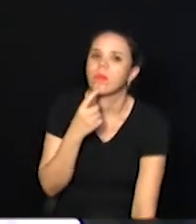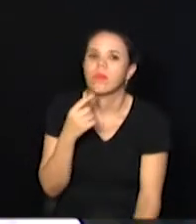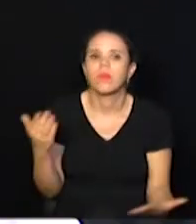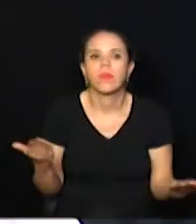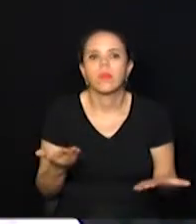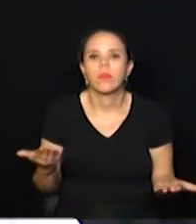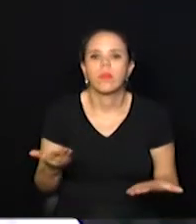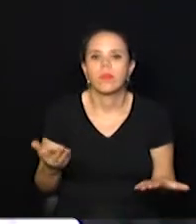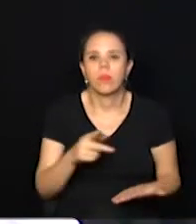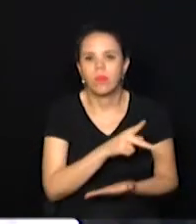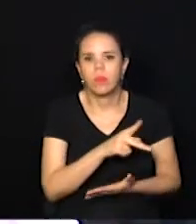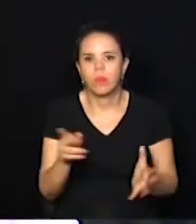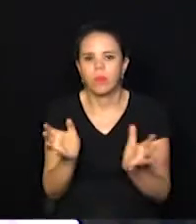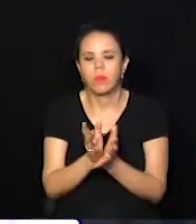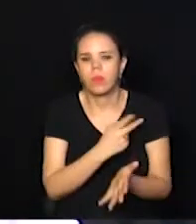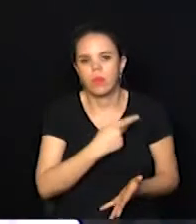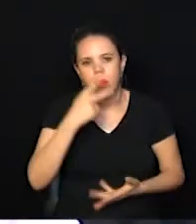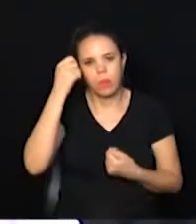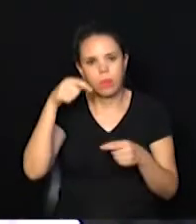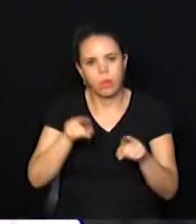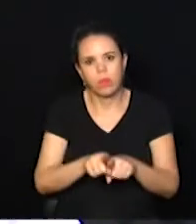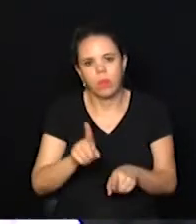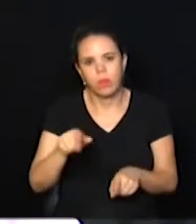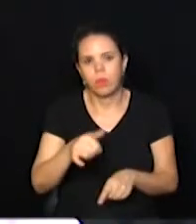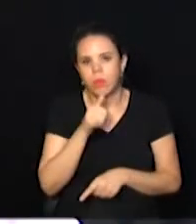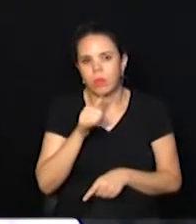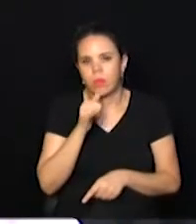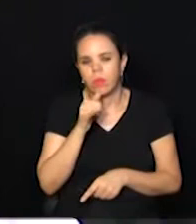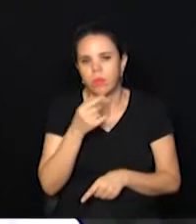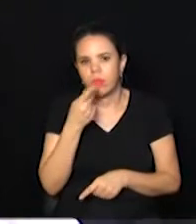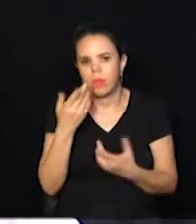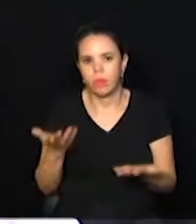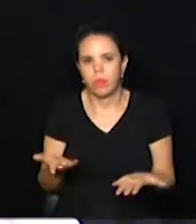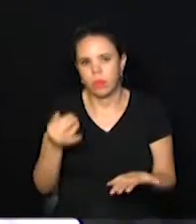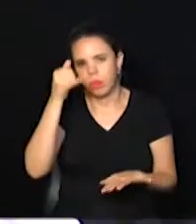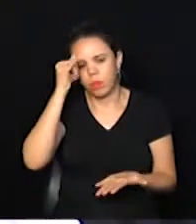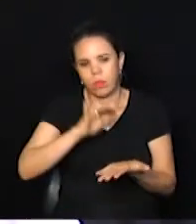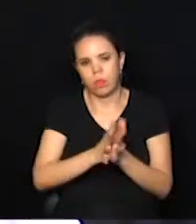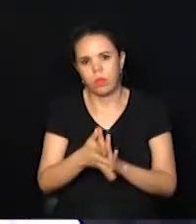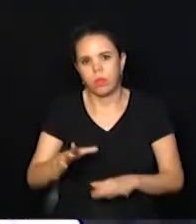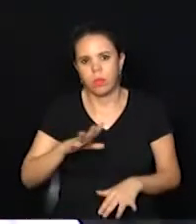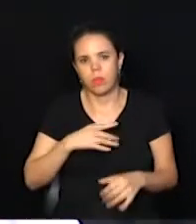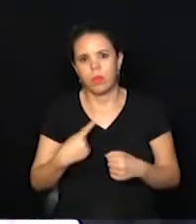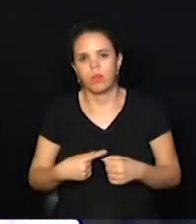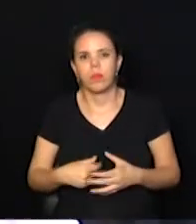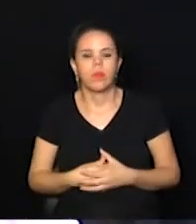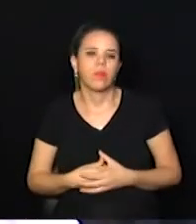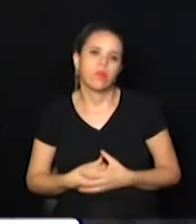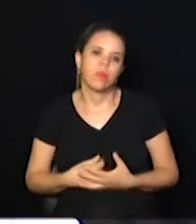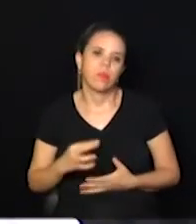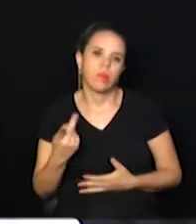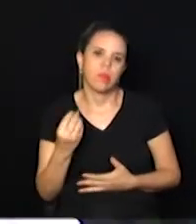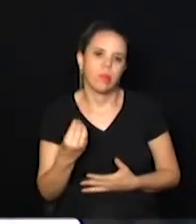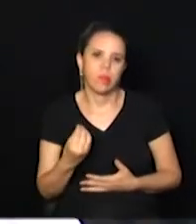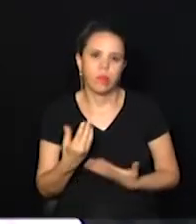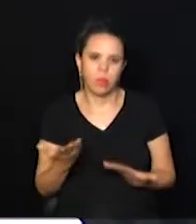está como presidente da Ponte Preta, que também é um exemplo quando a gente fala de combate ao racismo aqui no nosso município. Então, Tiãozinho,